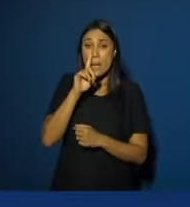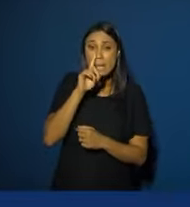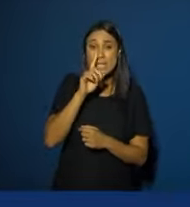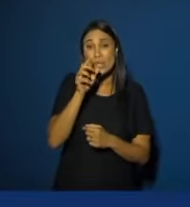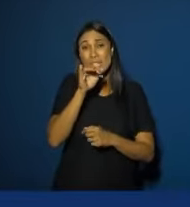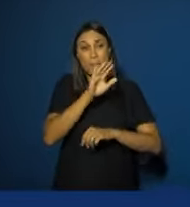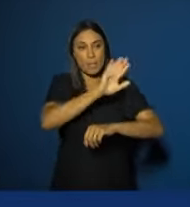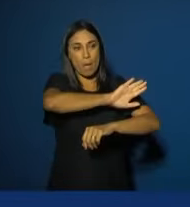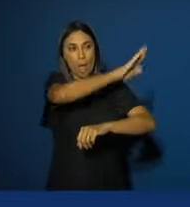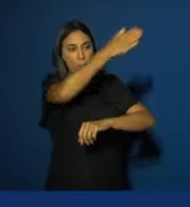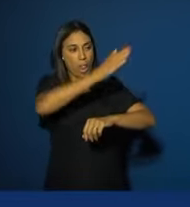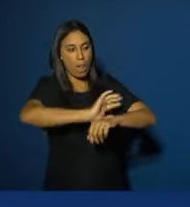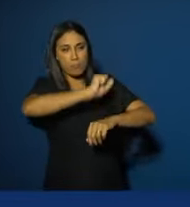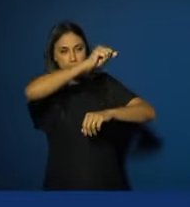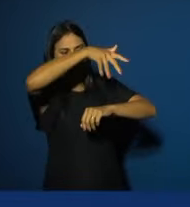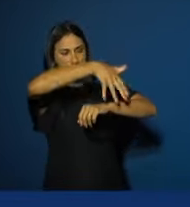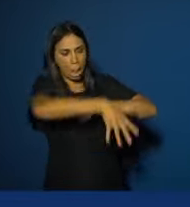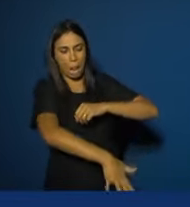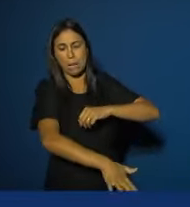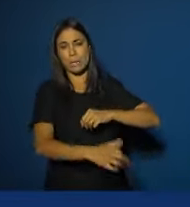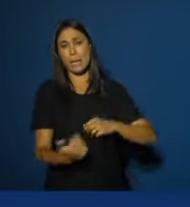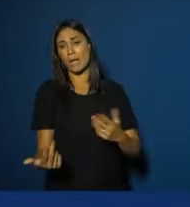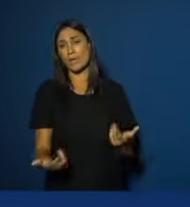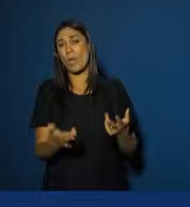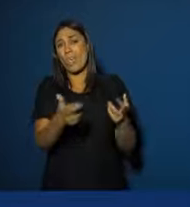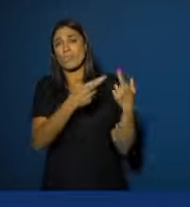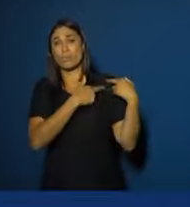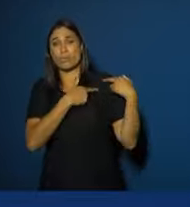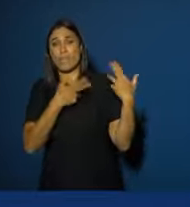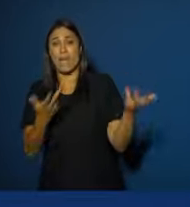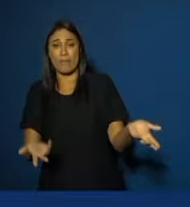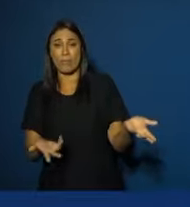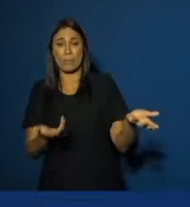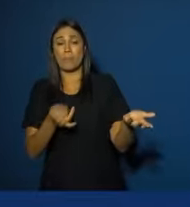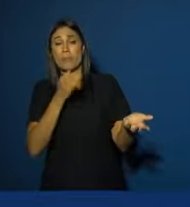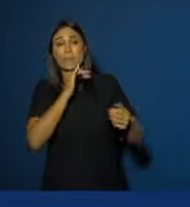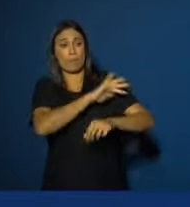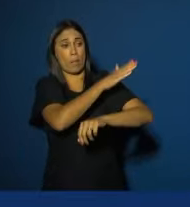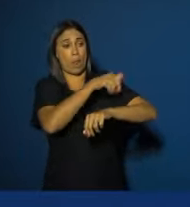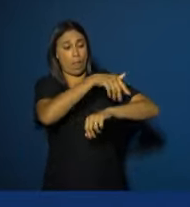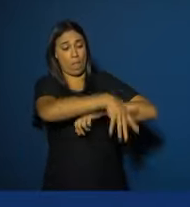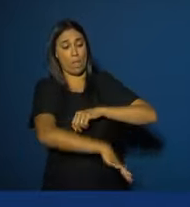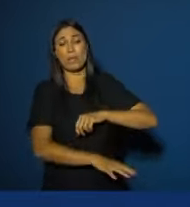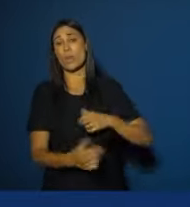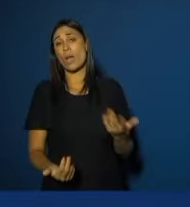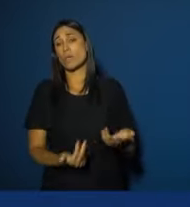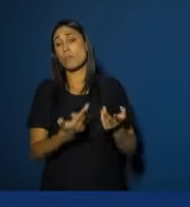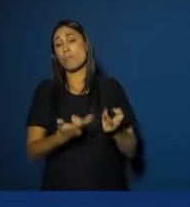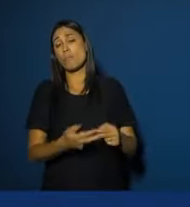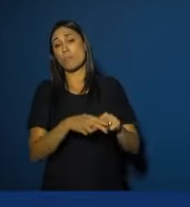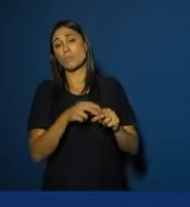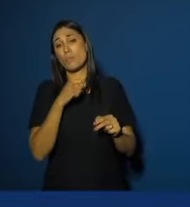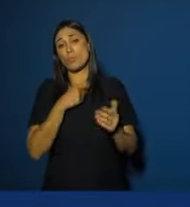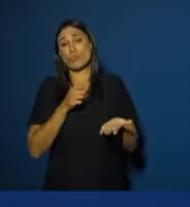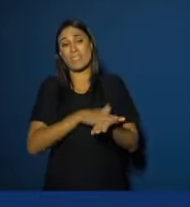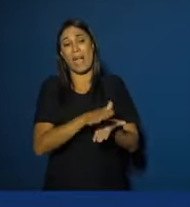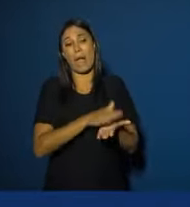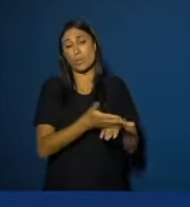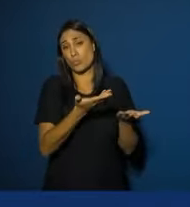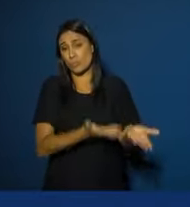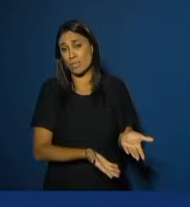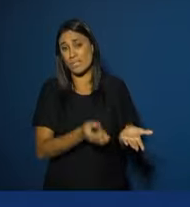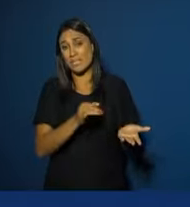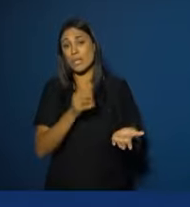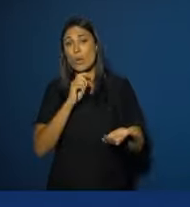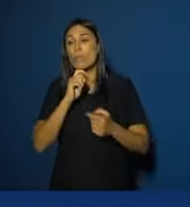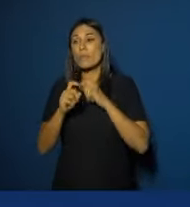uma montanha escorrega, ela não é responsável pelo escorregamento da montanha, e, portanto, ela não pode assumir os custos disso,